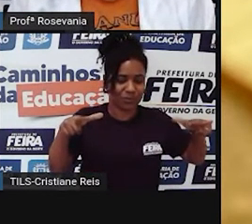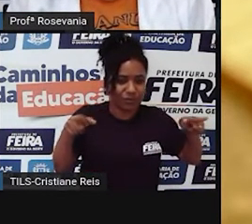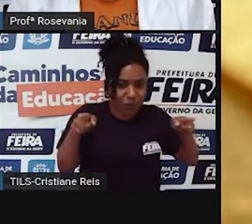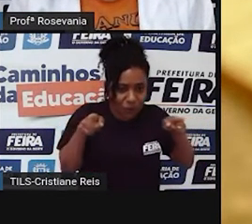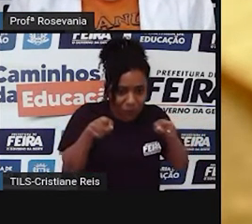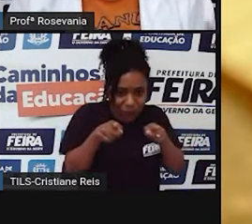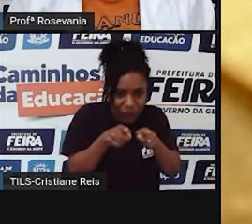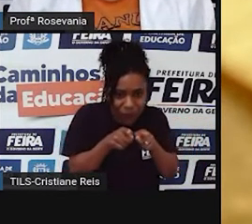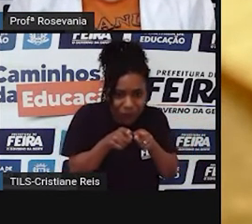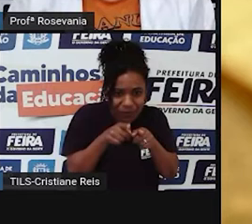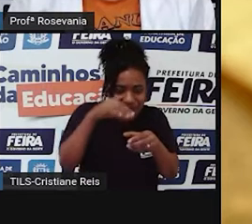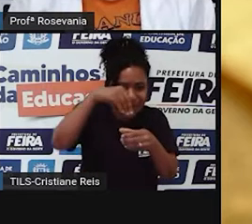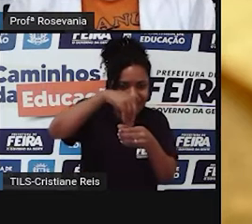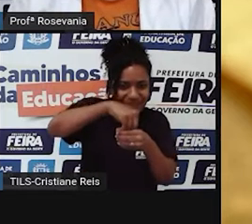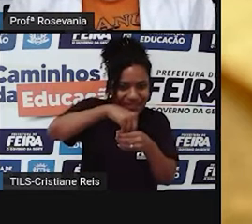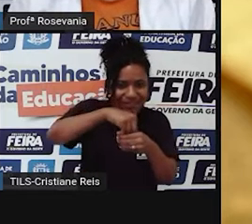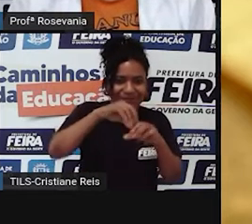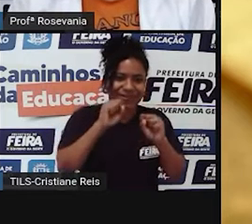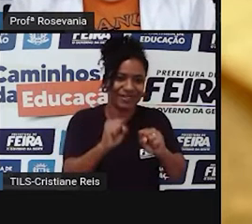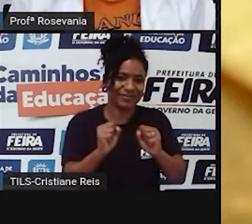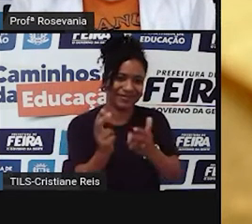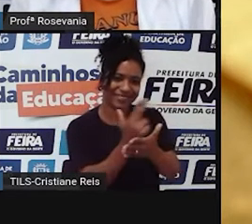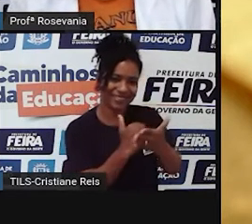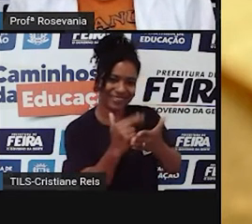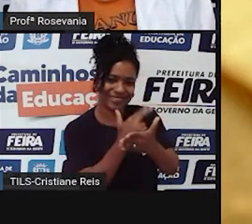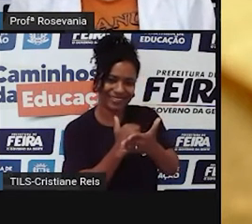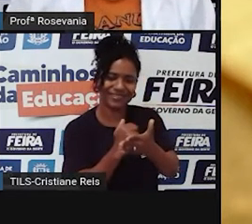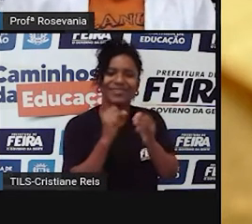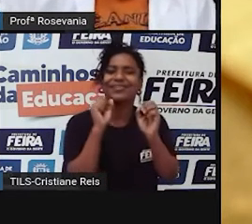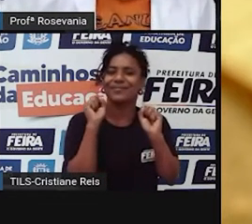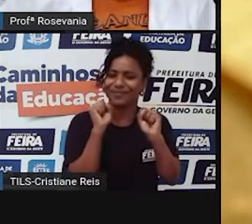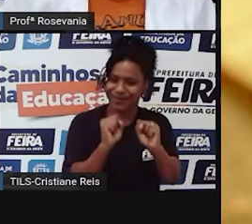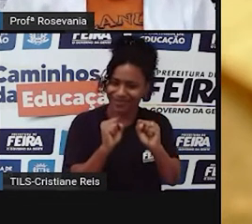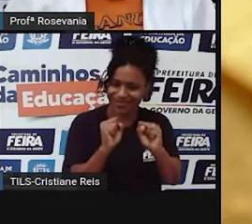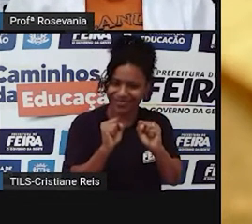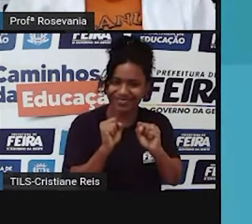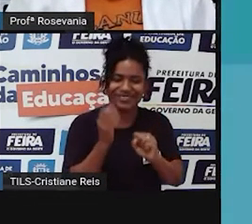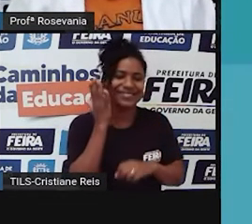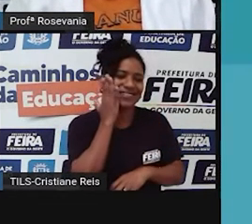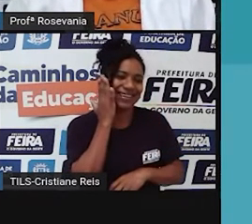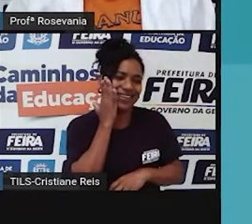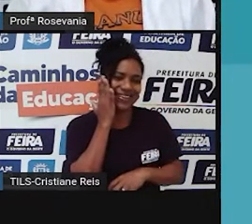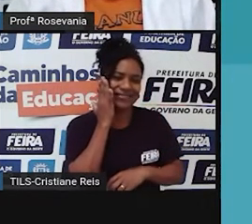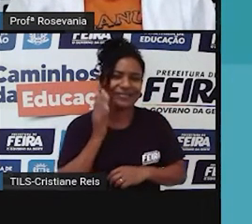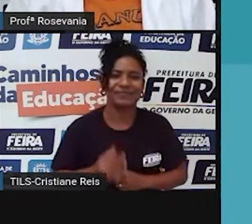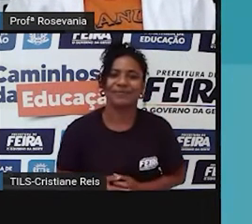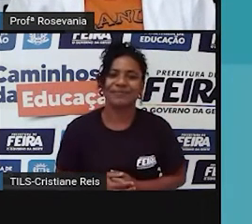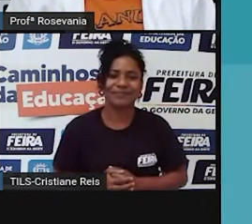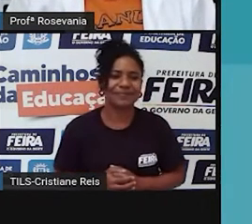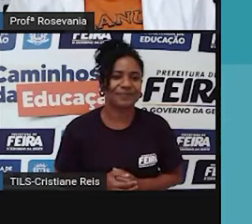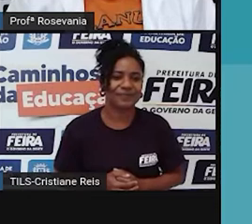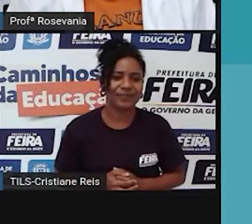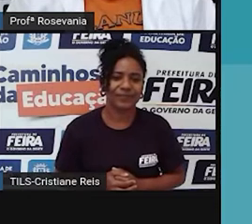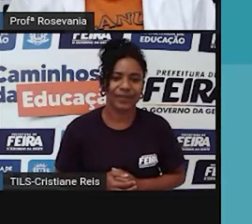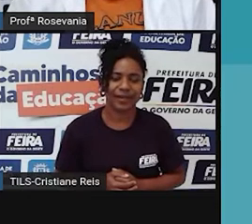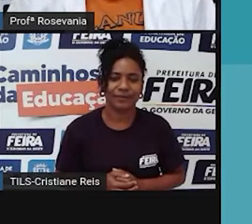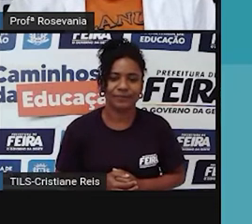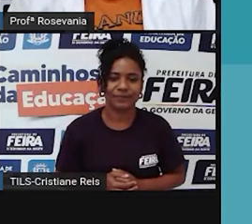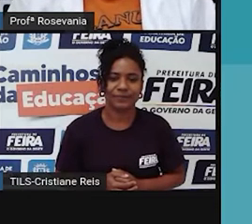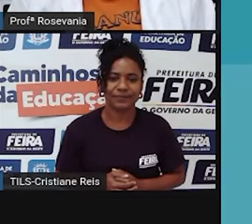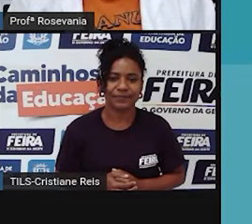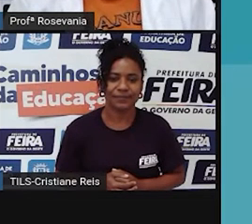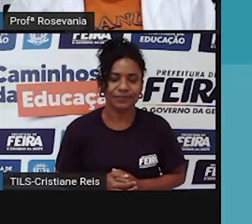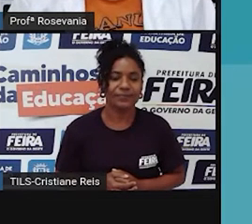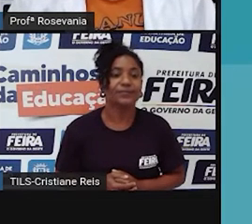né, ali, quem gosta de desenho já deve ter feito isso muitas vezes, né? Então, o que é essa